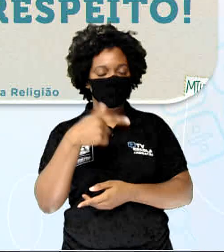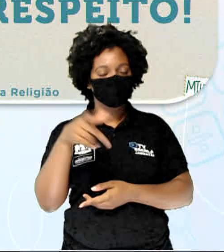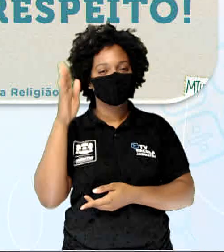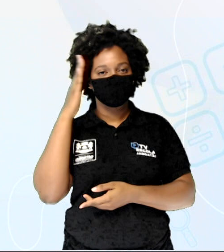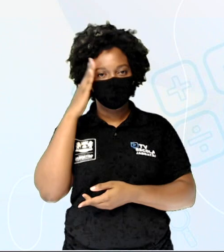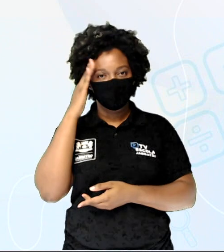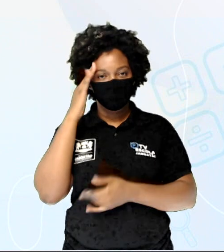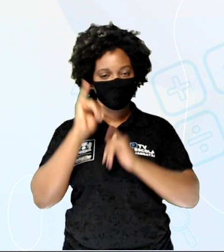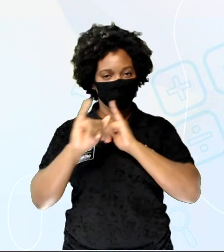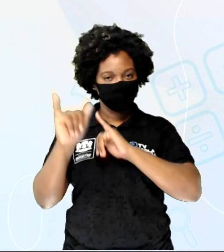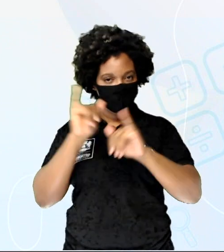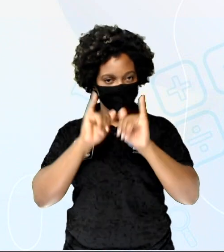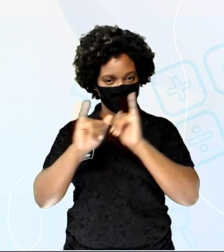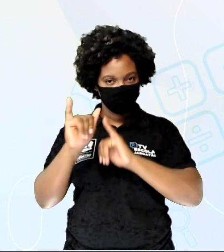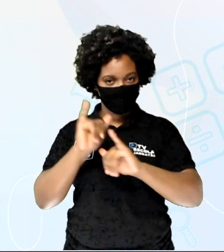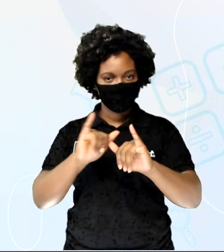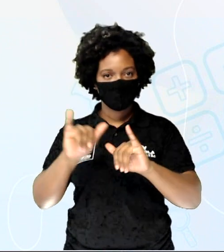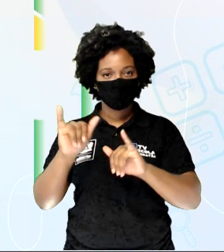dessa informação.